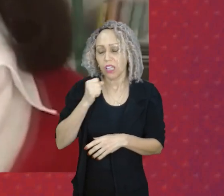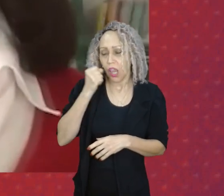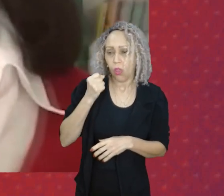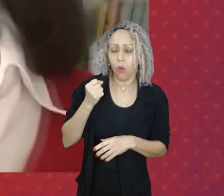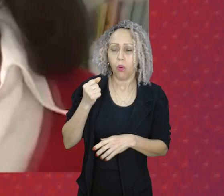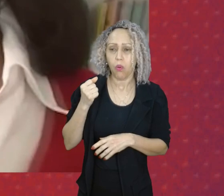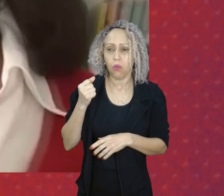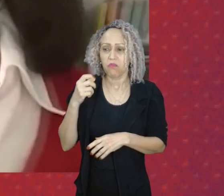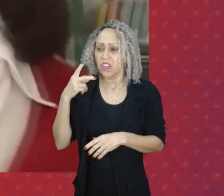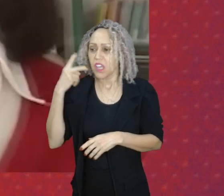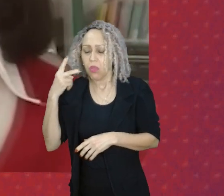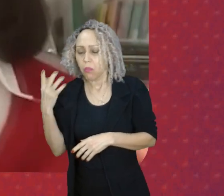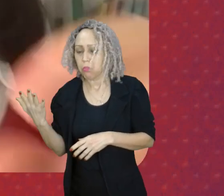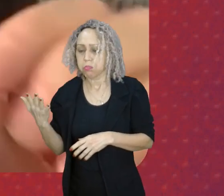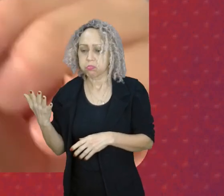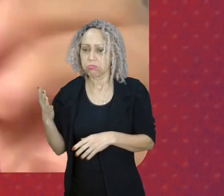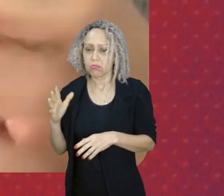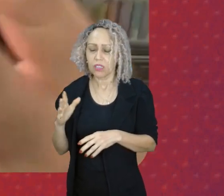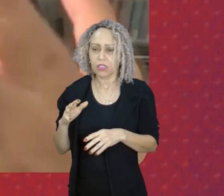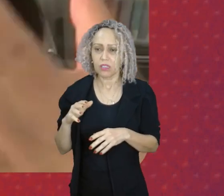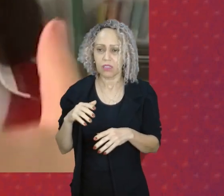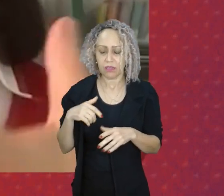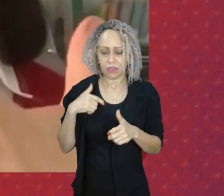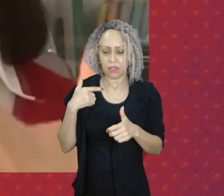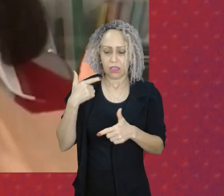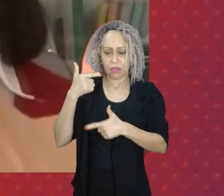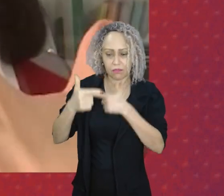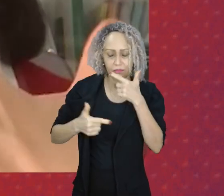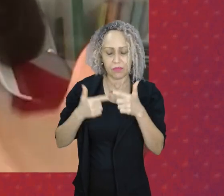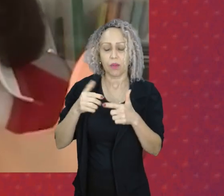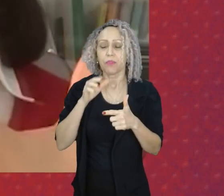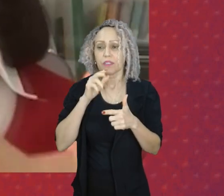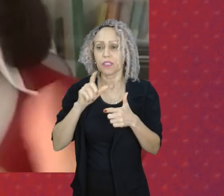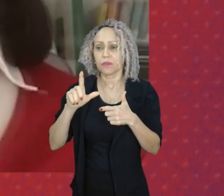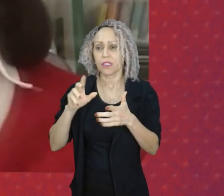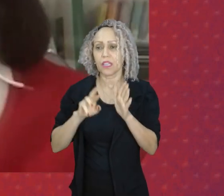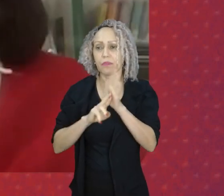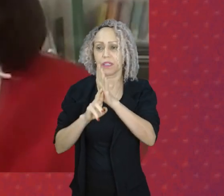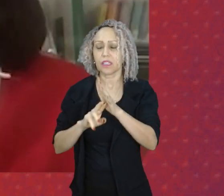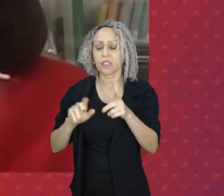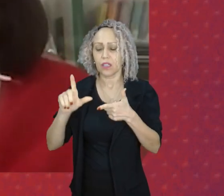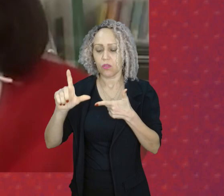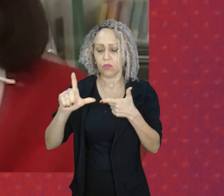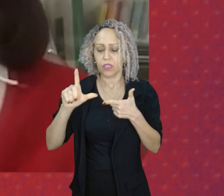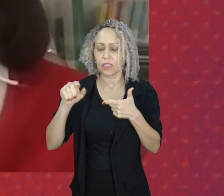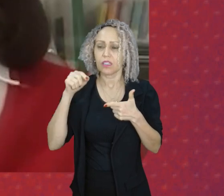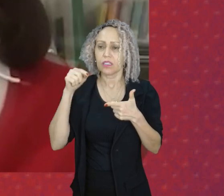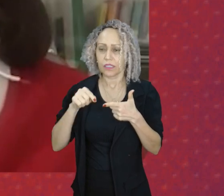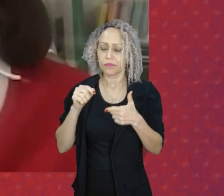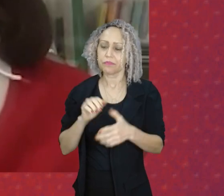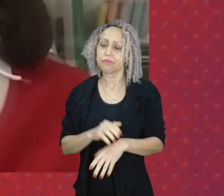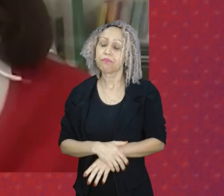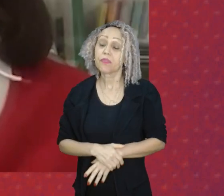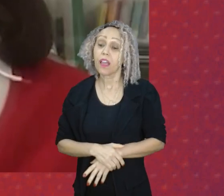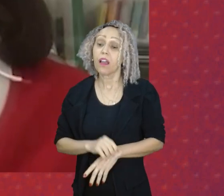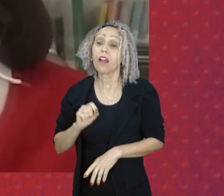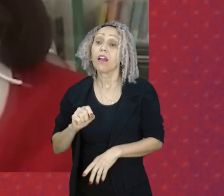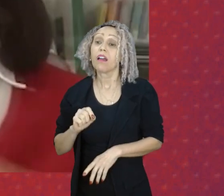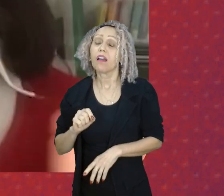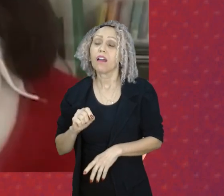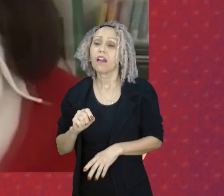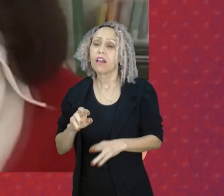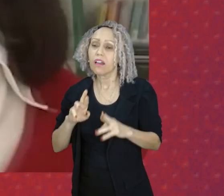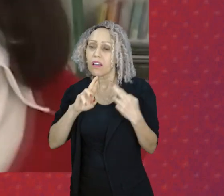observemos que a função de representação ela envolve